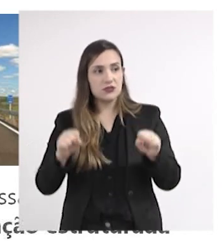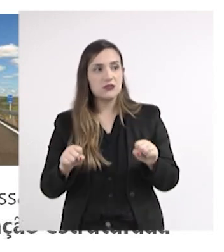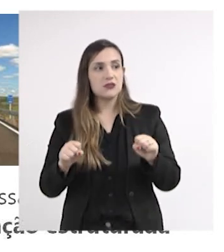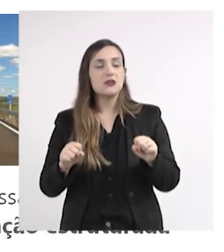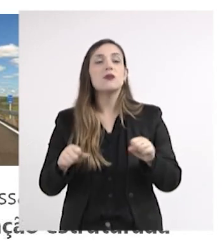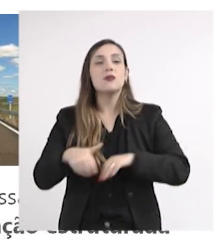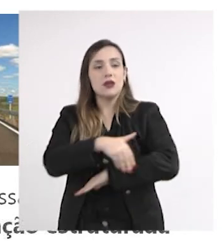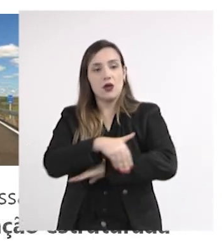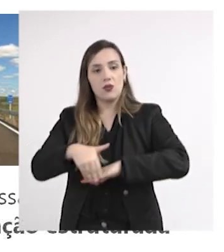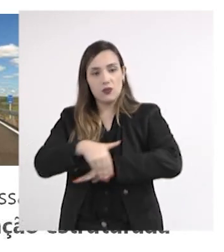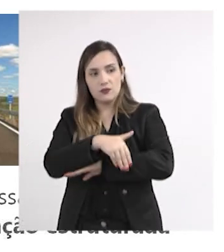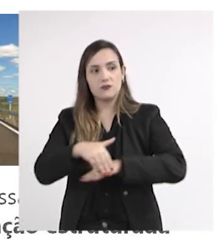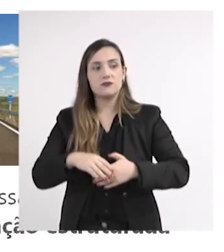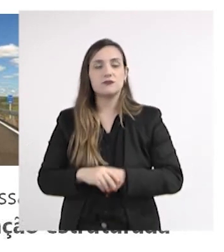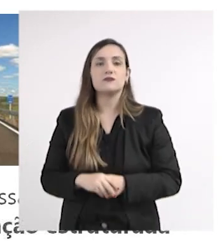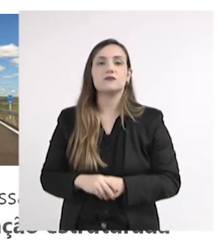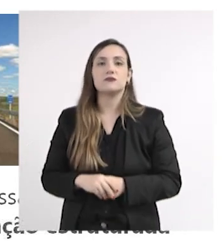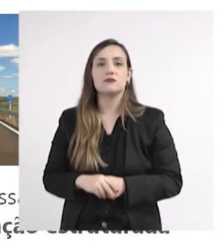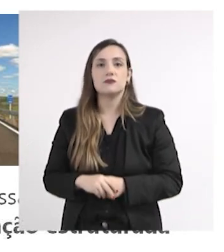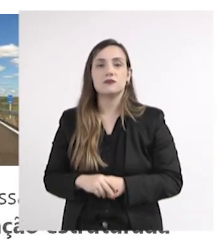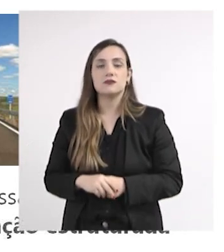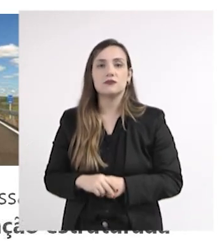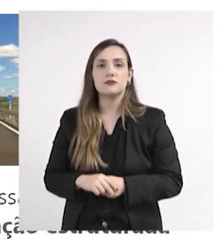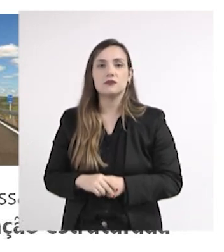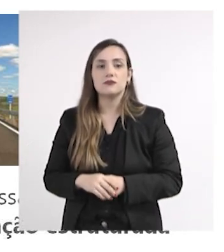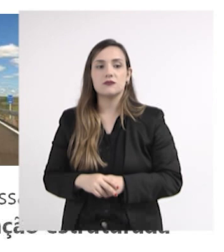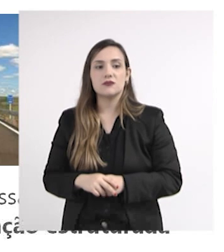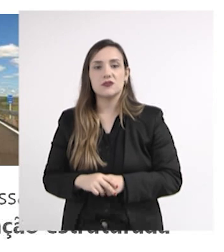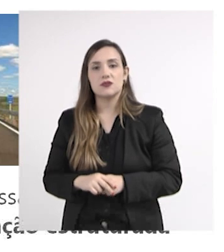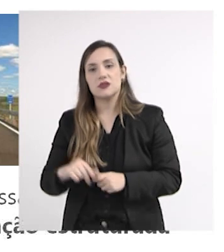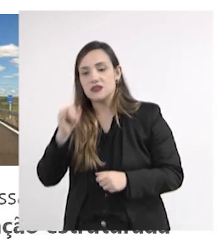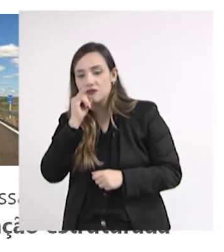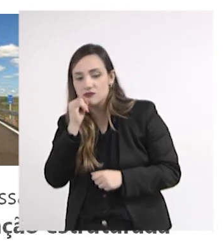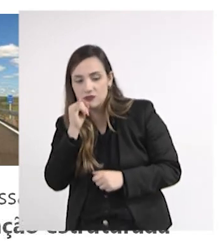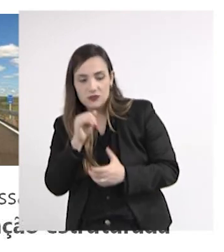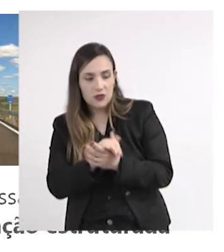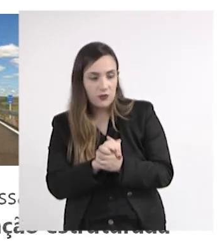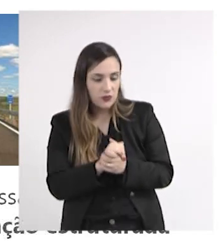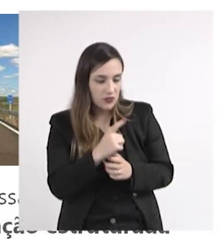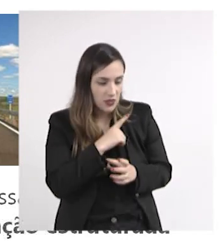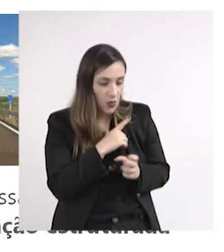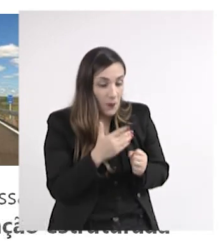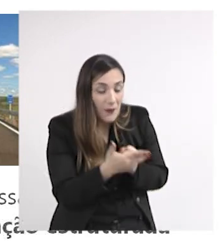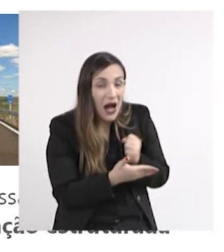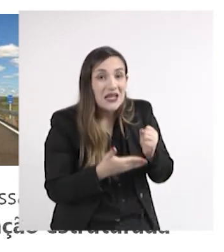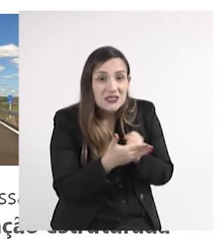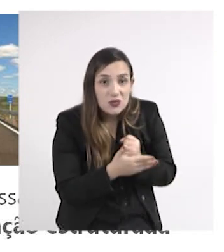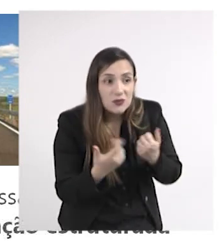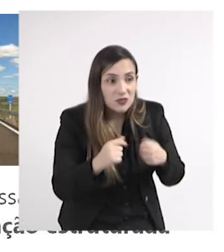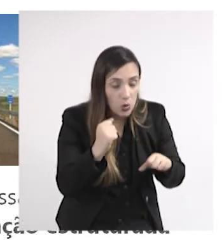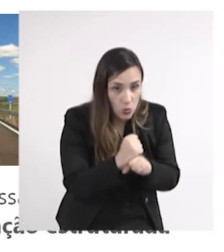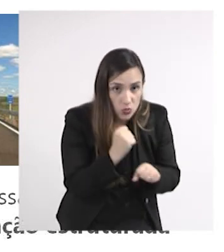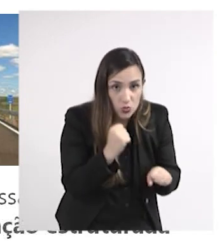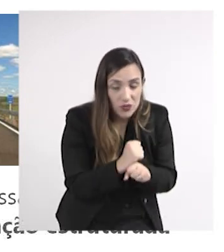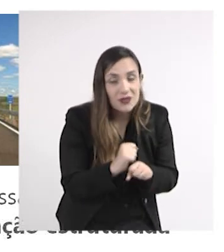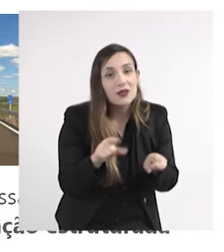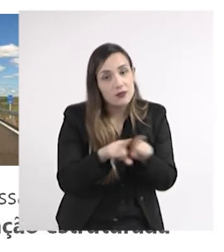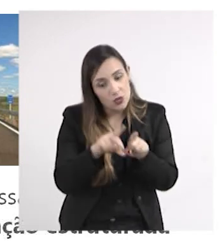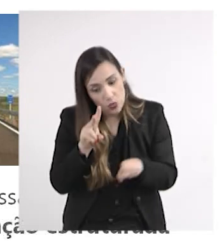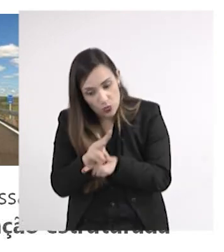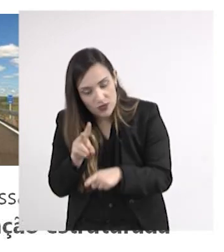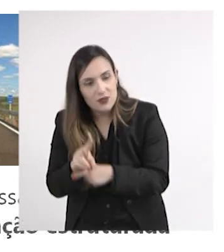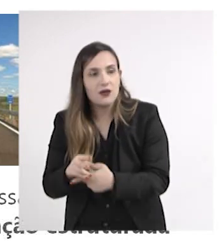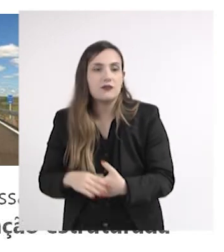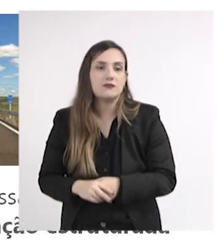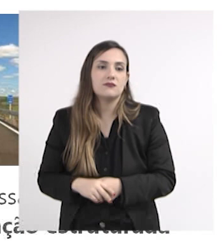aquelas condições mínimas de operação, conservação estipuladas pela ANTT, conforme os nossos